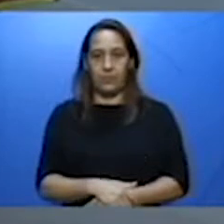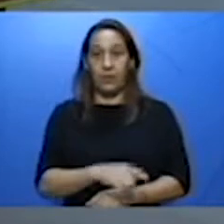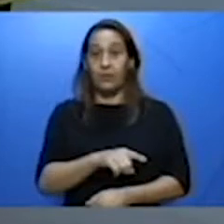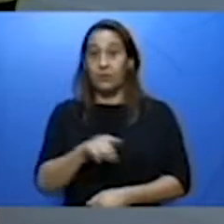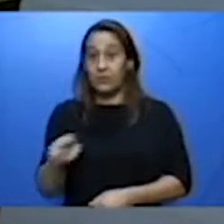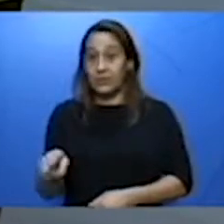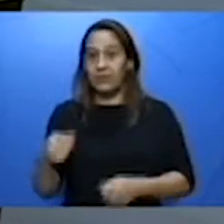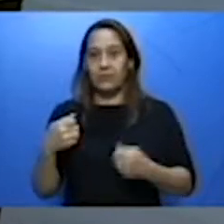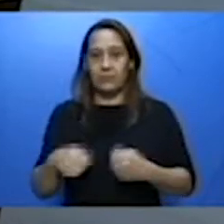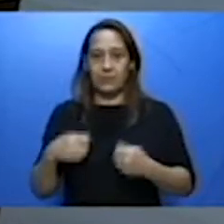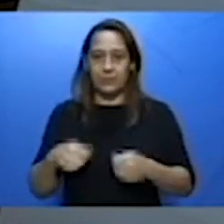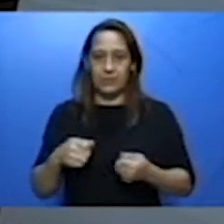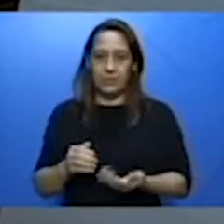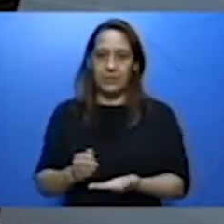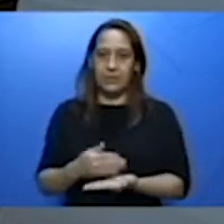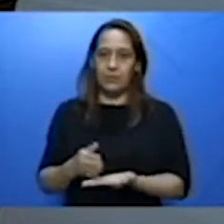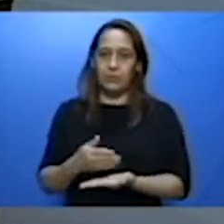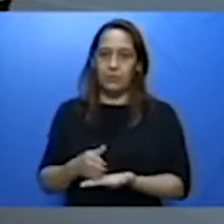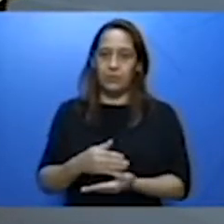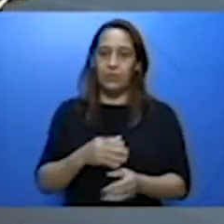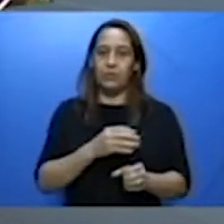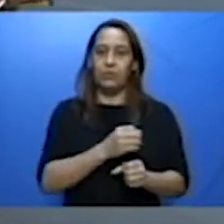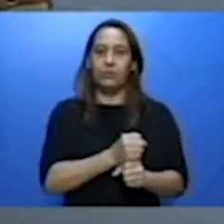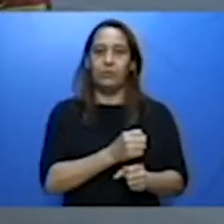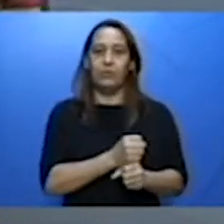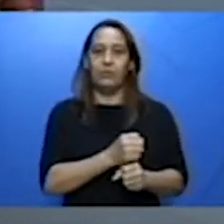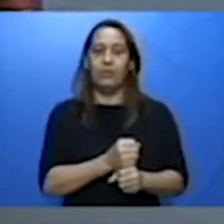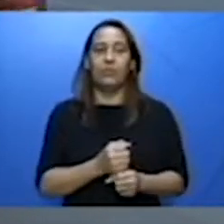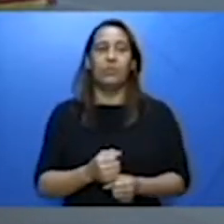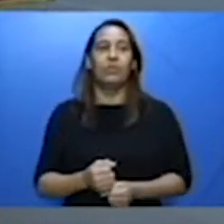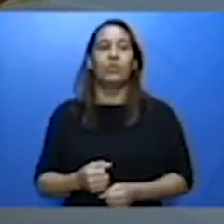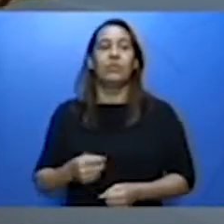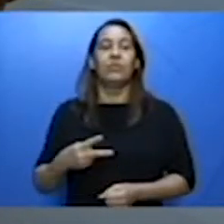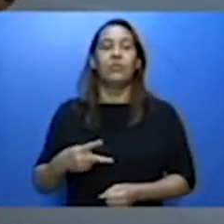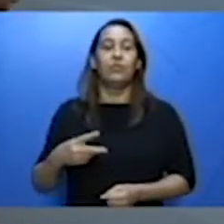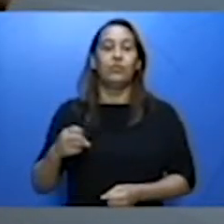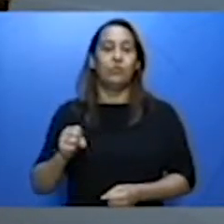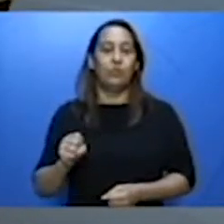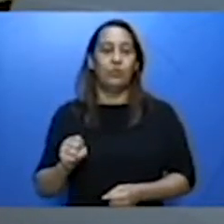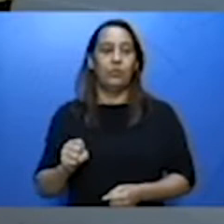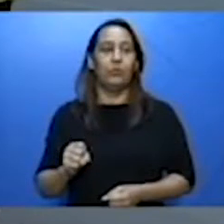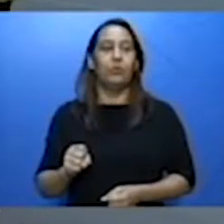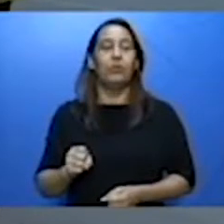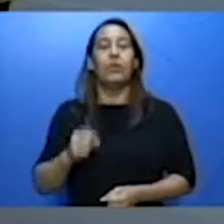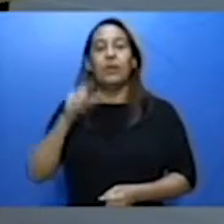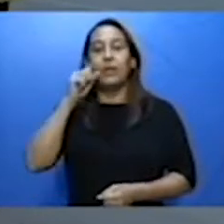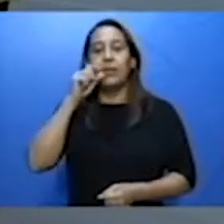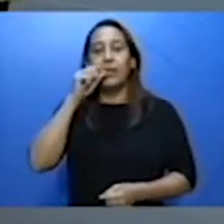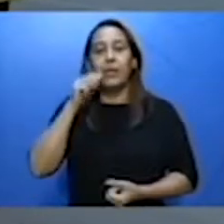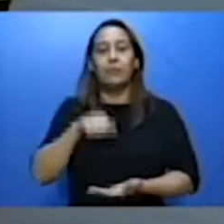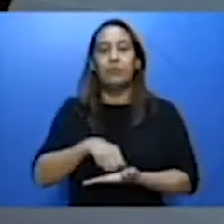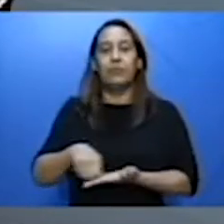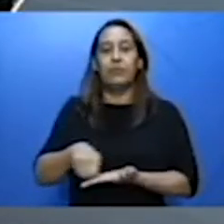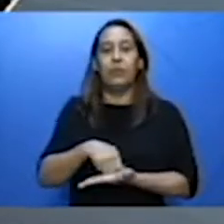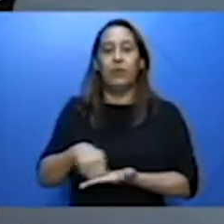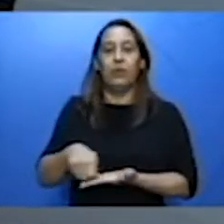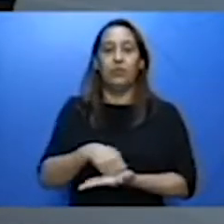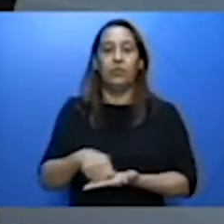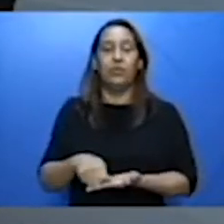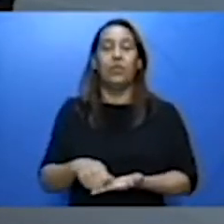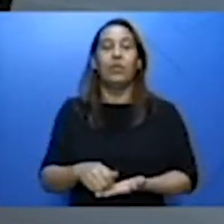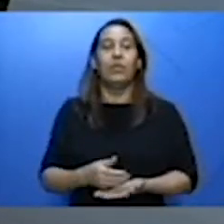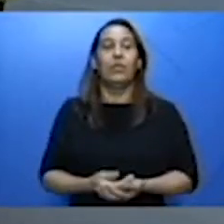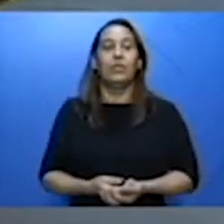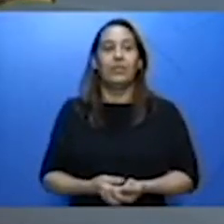vai precisar da sua apostila de matemática na página 28, lápis e borracha. E a aula